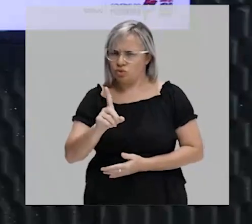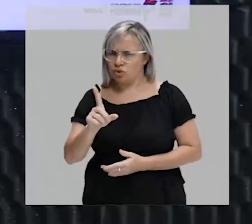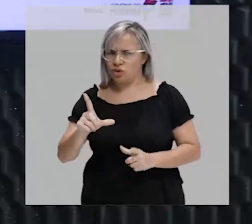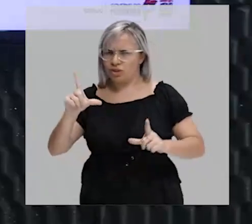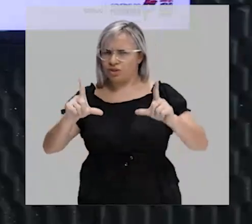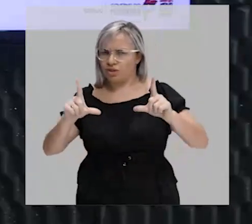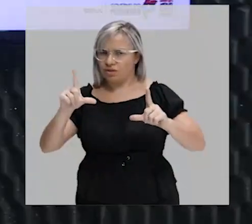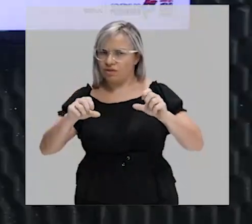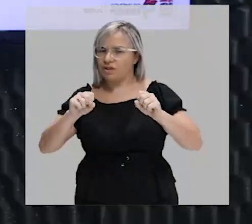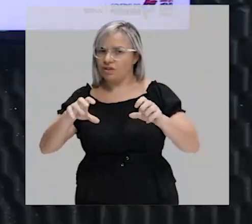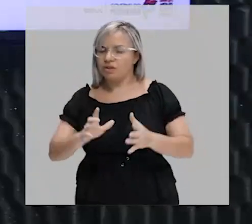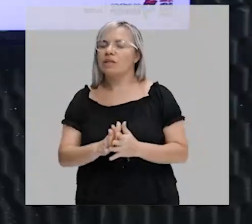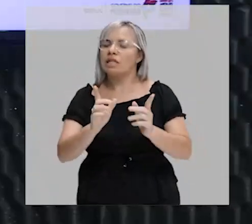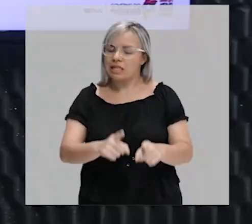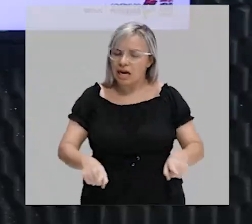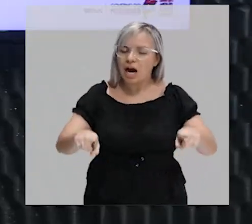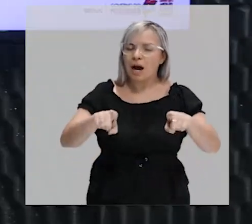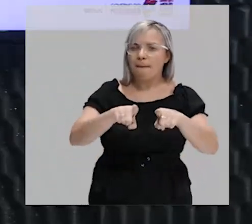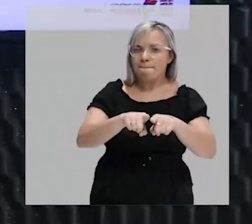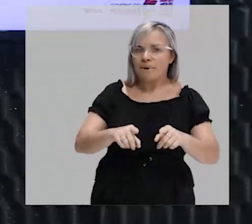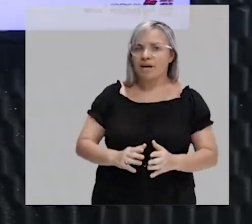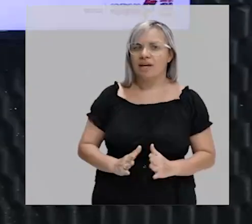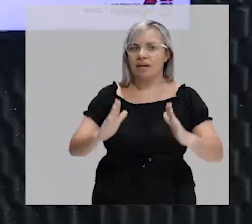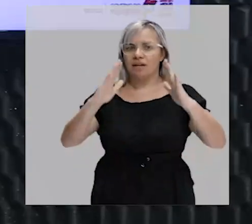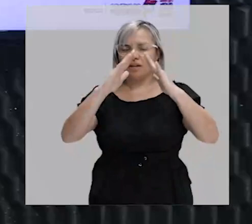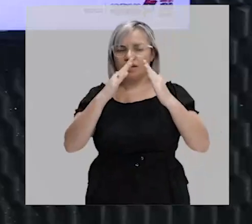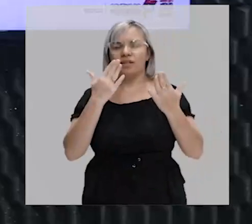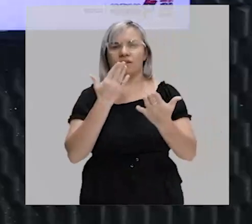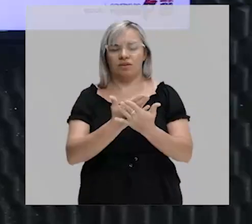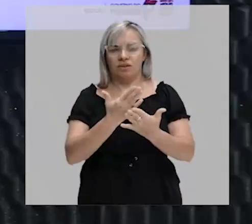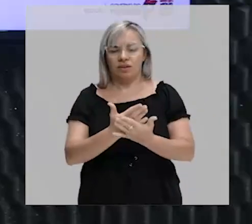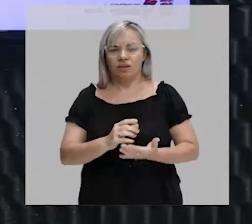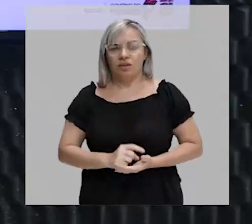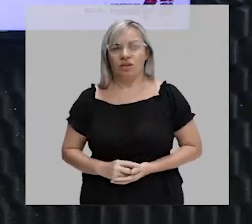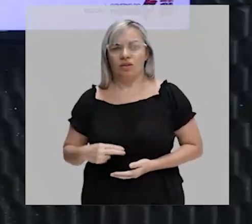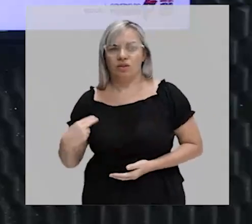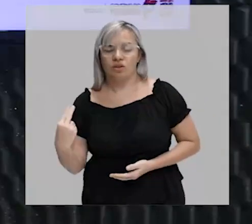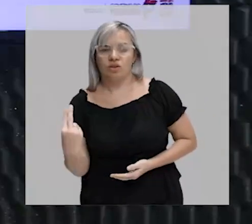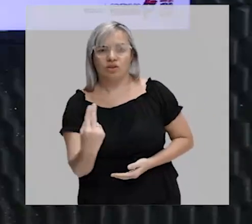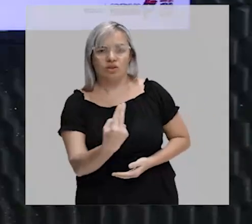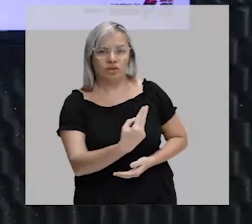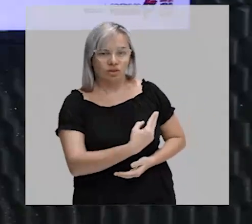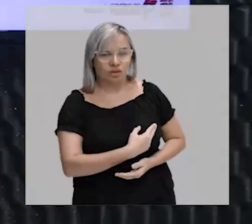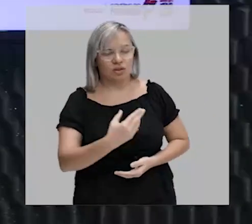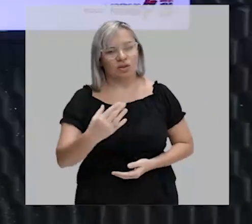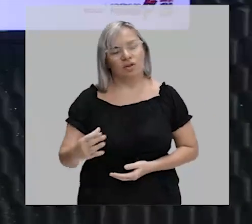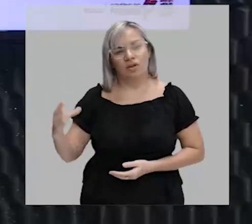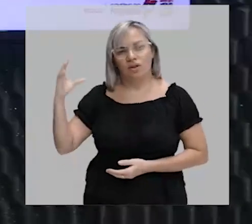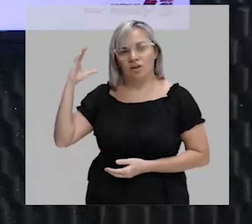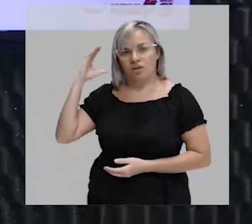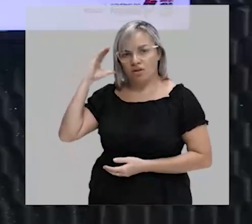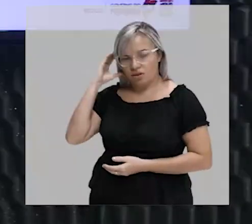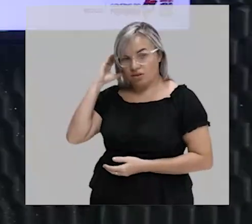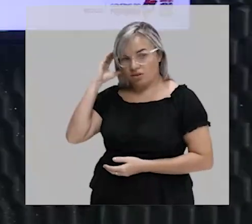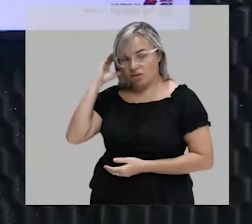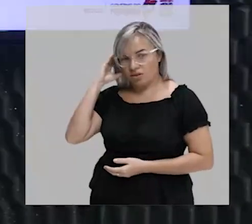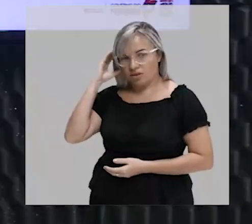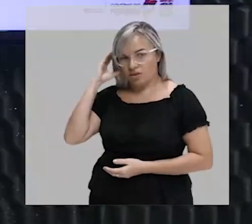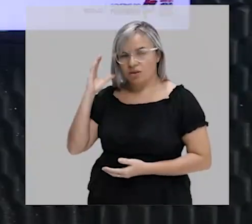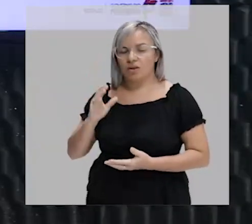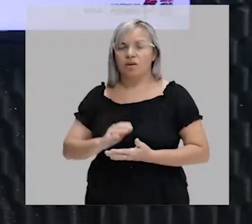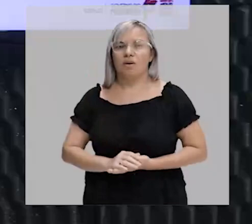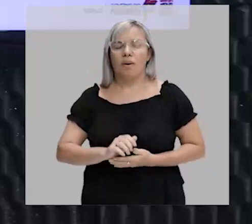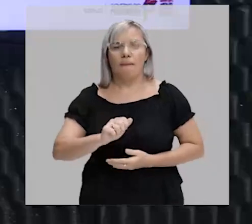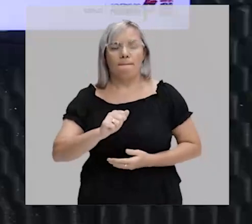que ir lá e reforçar aqui, tá certo, galera? Também nós temos o programa na Rádio Timbira, 1290 MHz. Sintonize